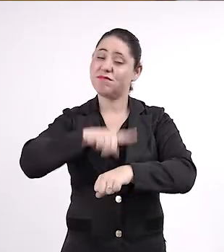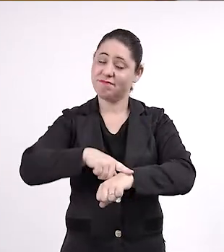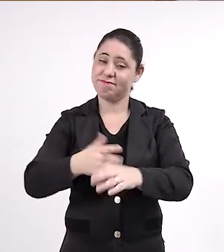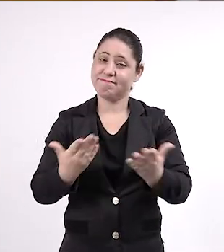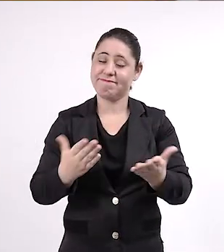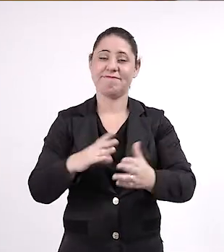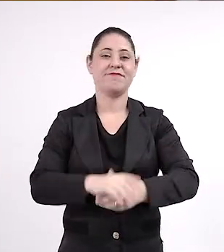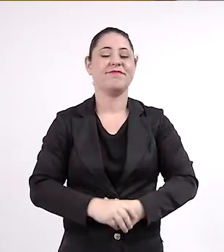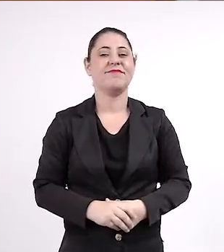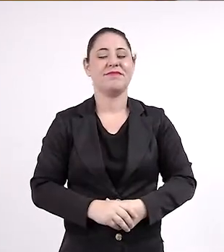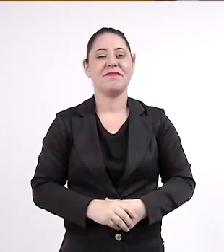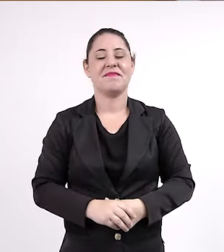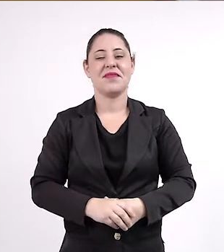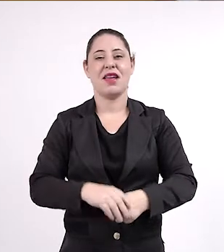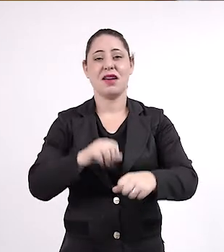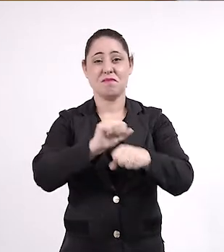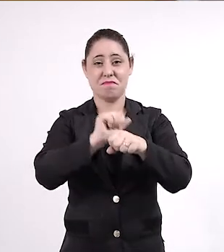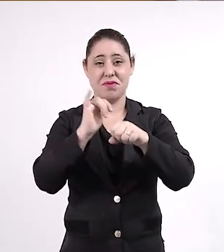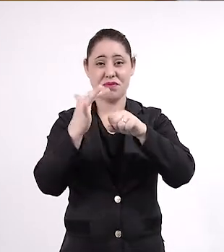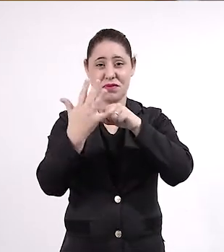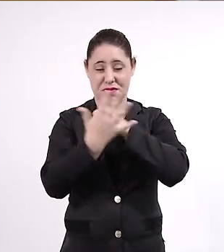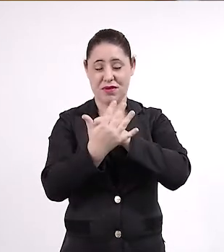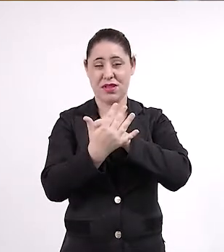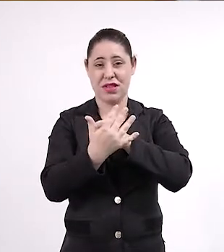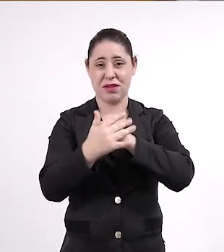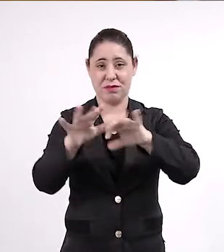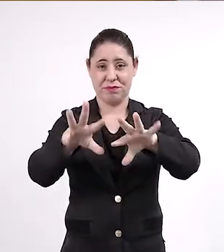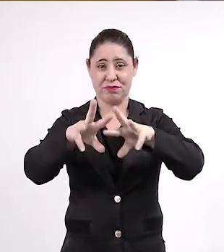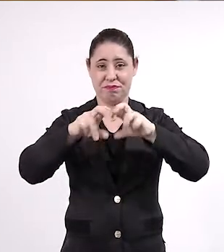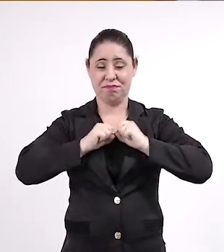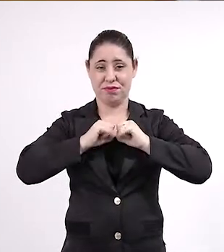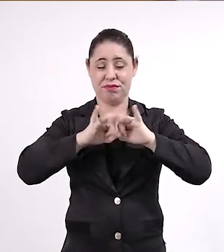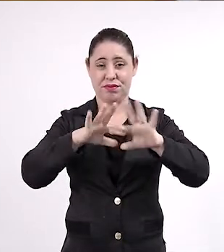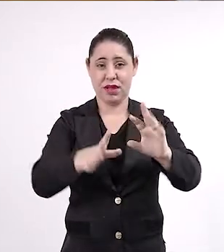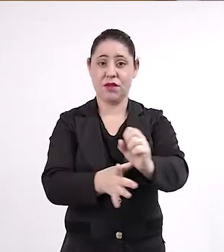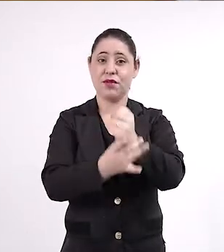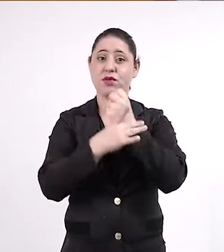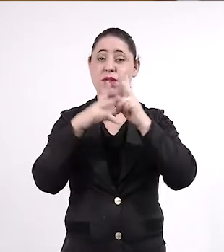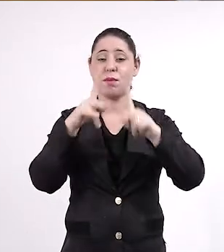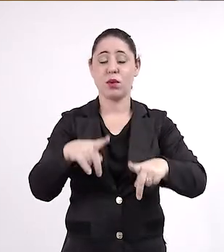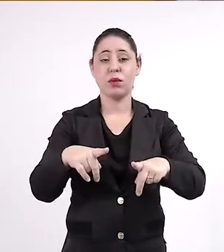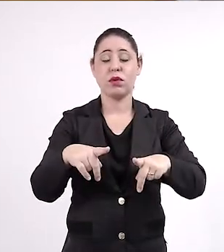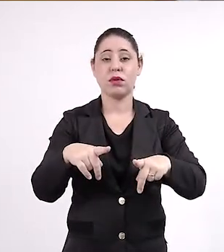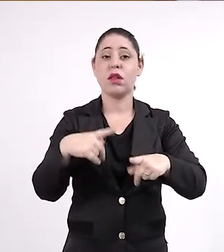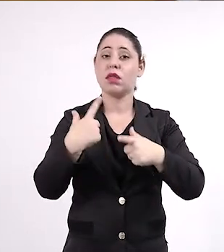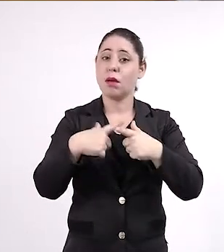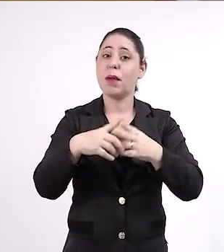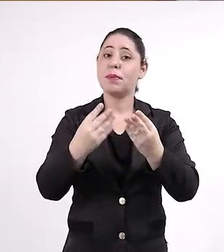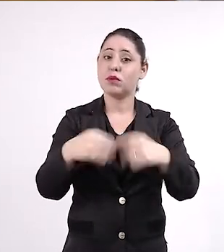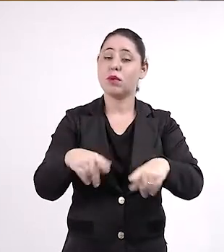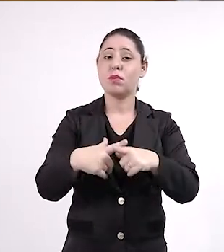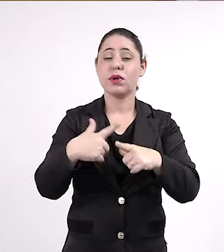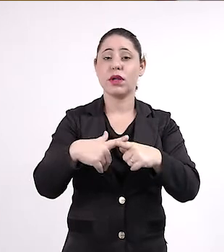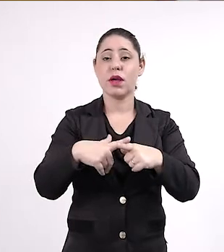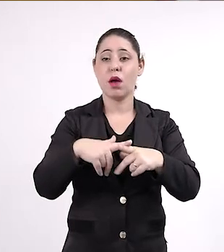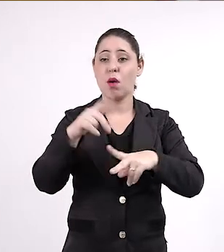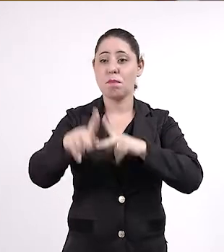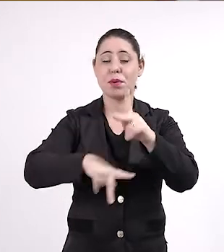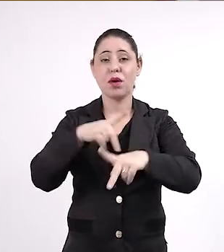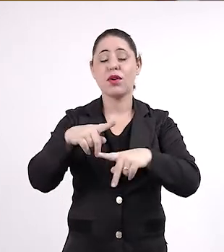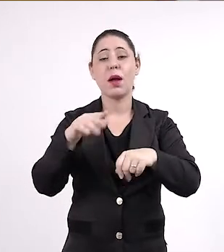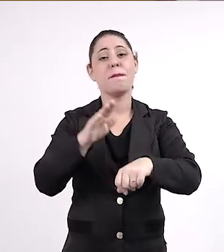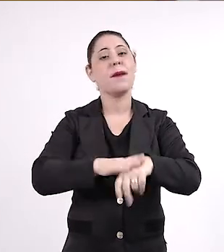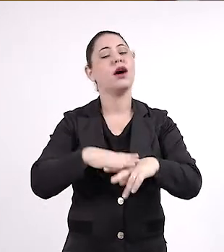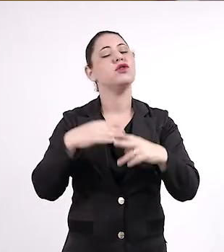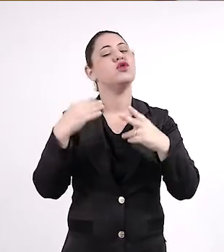mesmo tempo, né? Em razão dessa pandemia, a Defensoria Pública também foi afetada, porque o público-alvo da Defensoria Pública